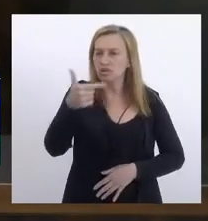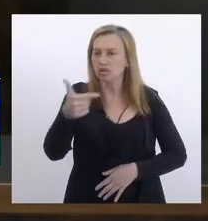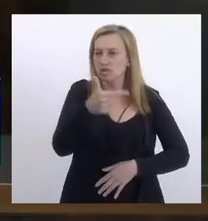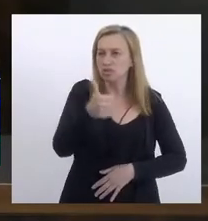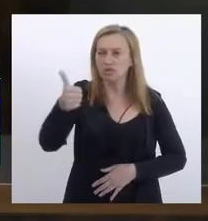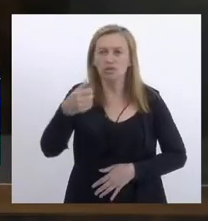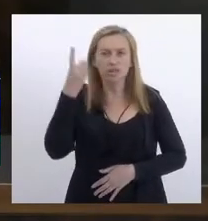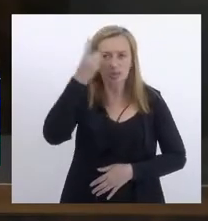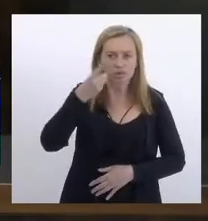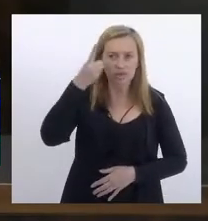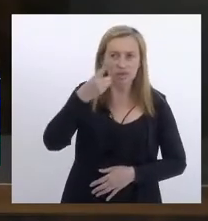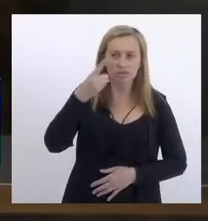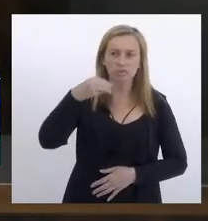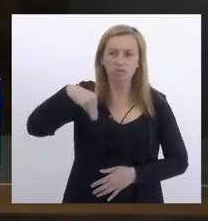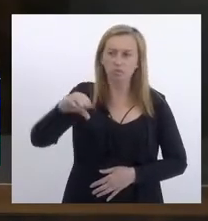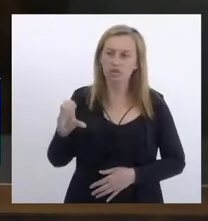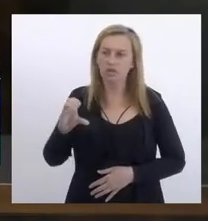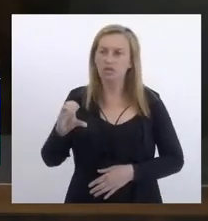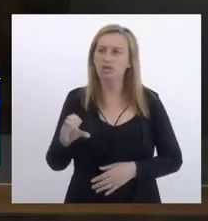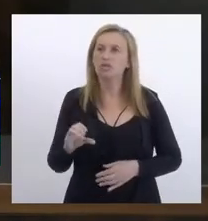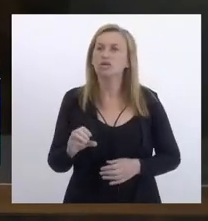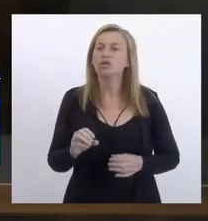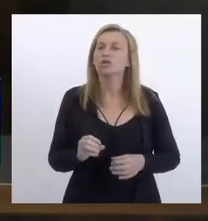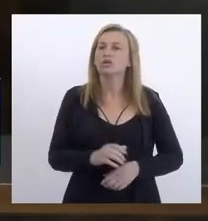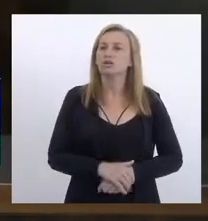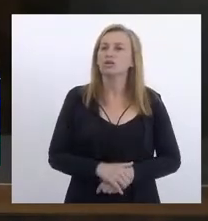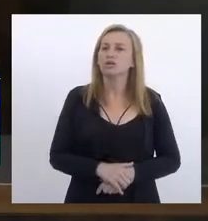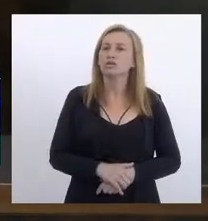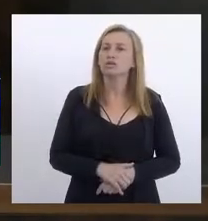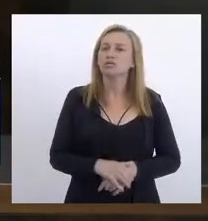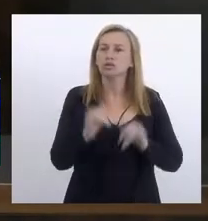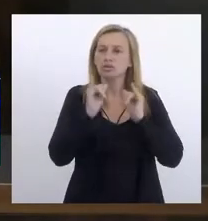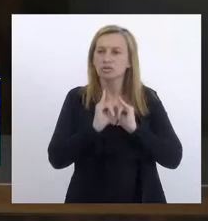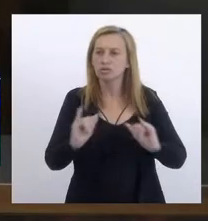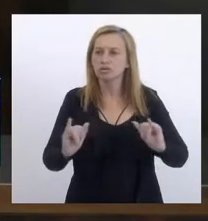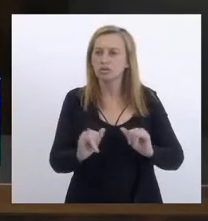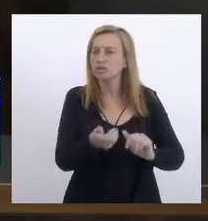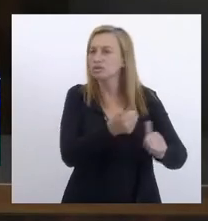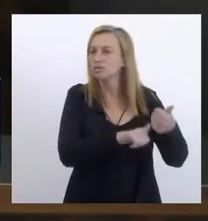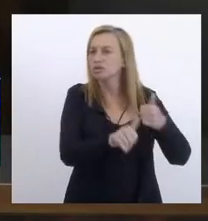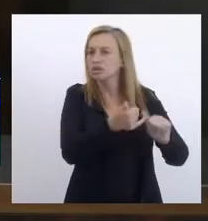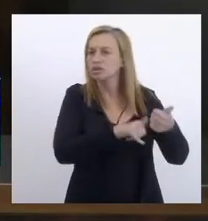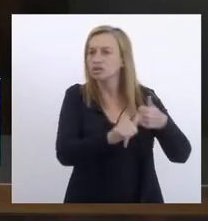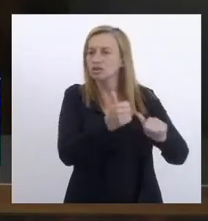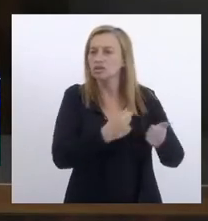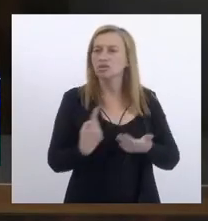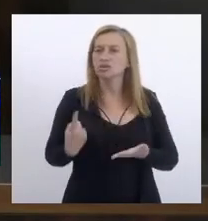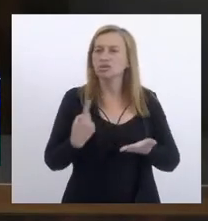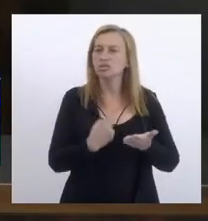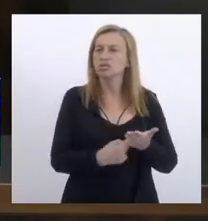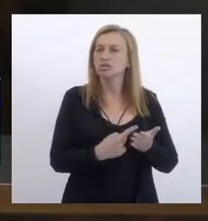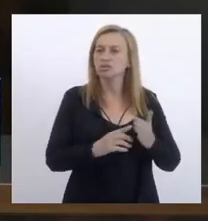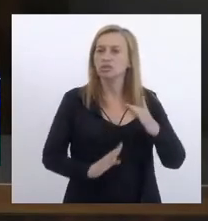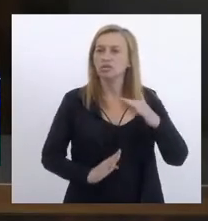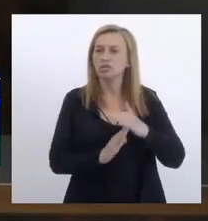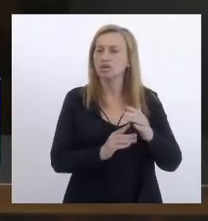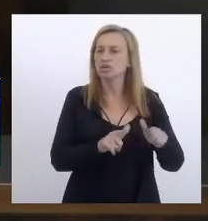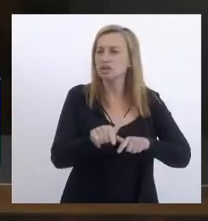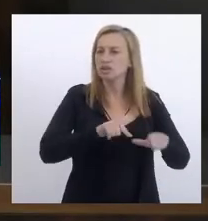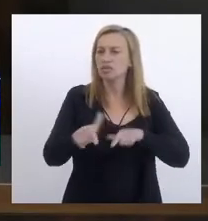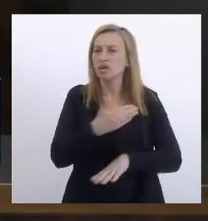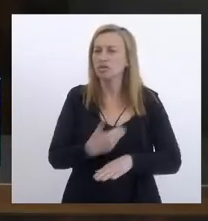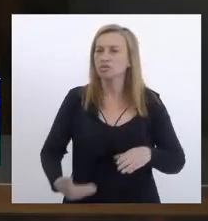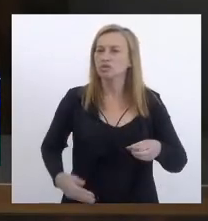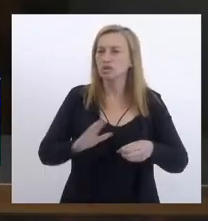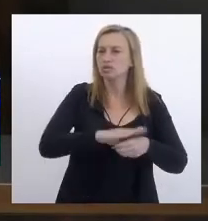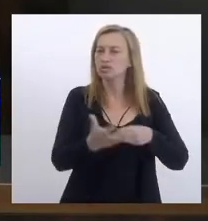autoria do deputado Carlos Mink, dispõe sobre os procedimentos para divulgação e avaliação do cumprimento das metas de serviços públicos de saneamento